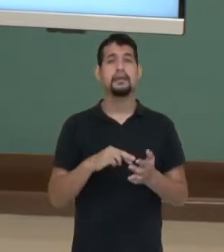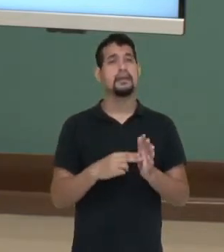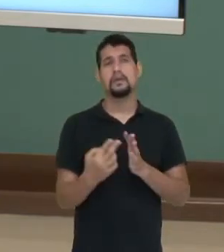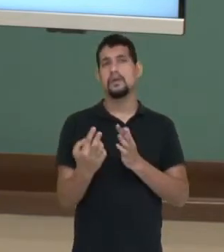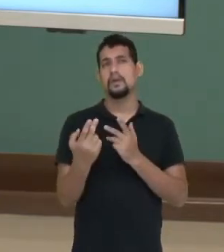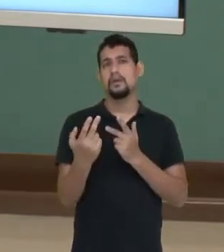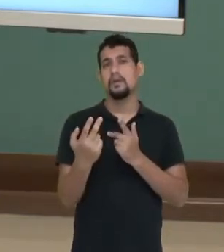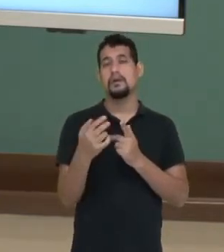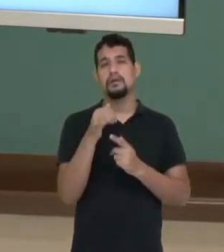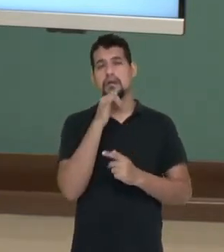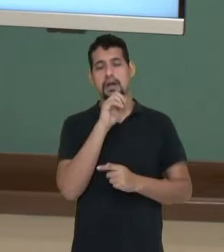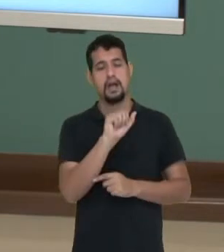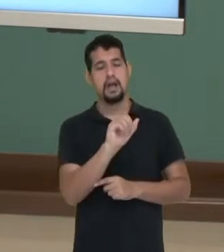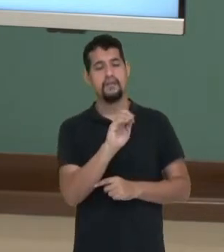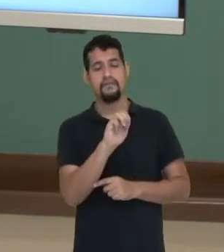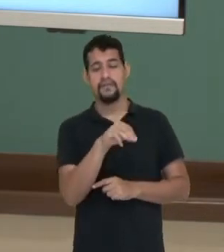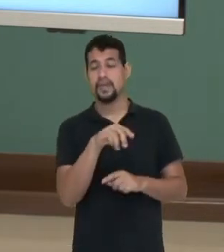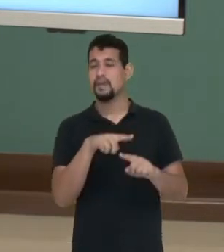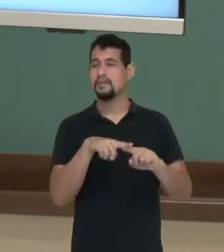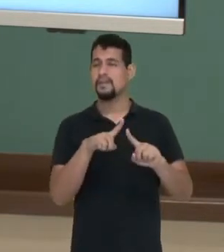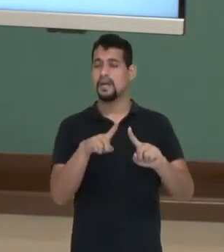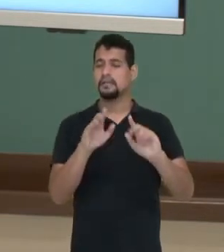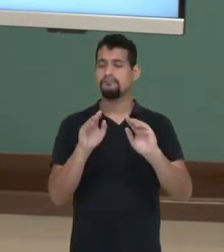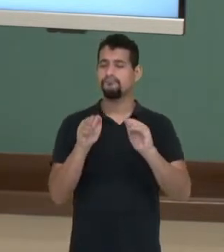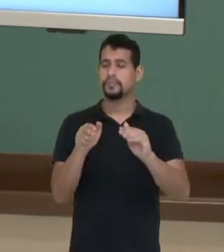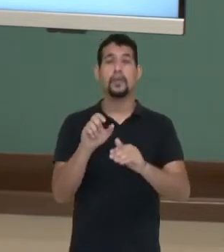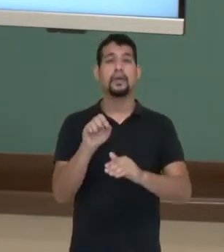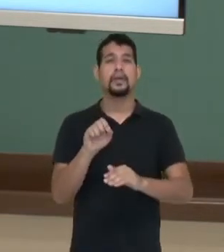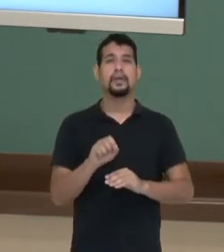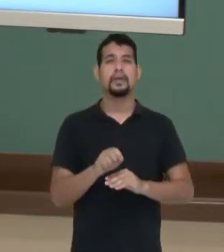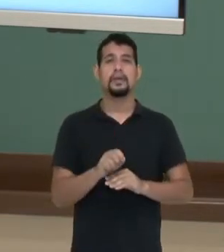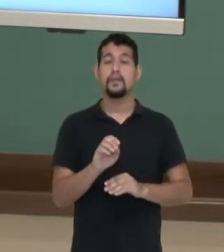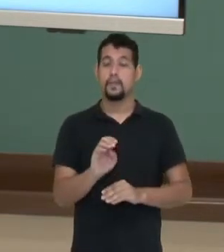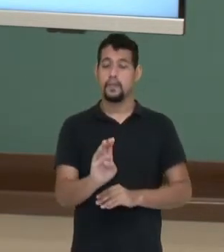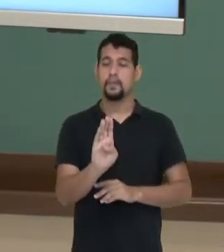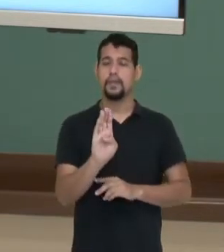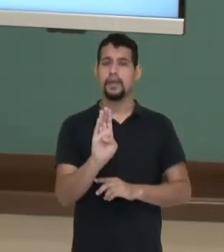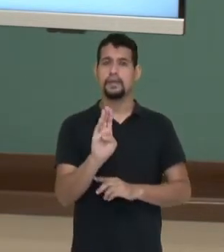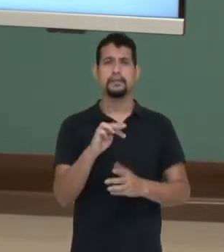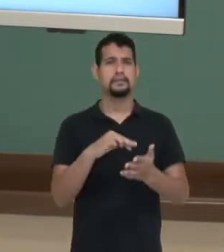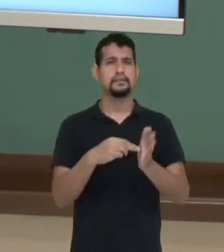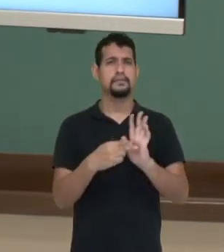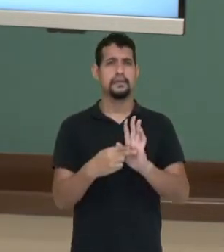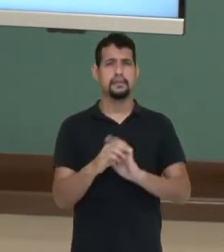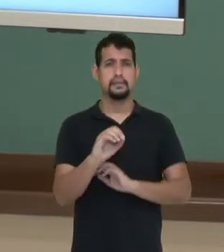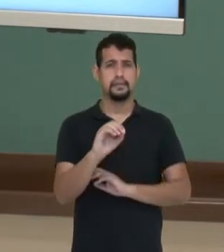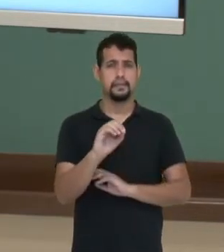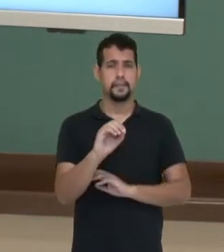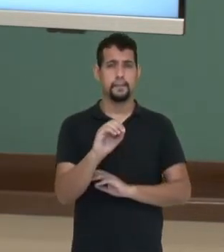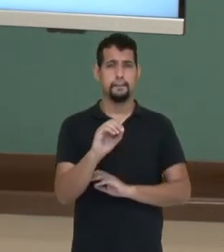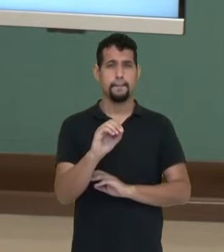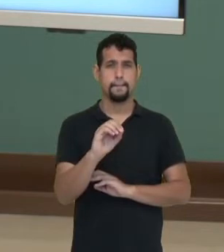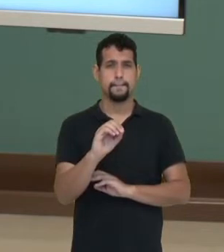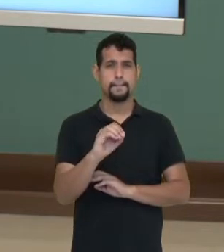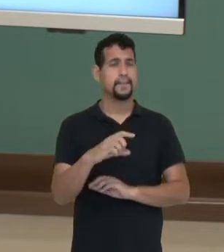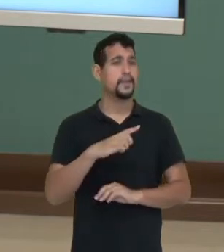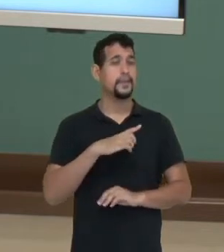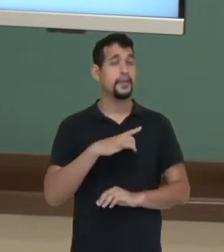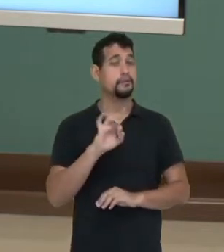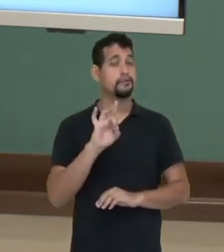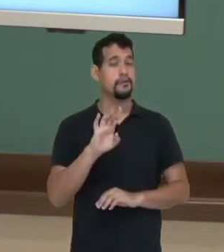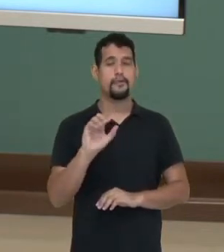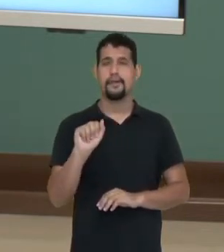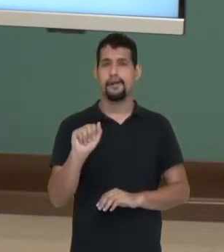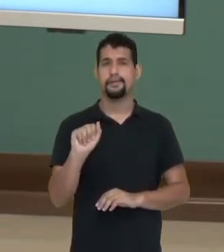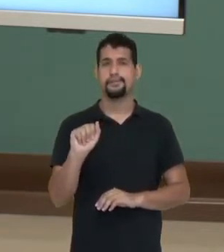à função afim, só que é específico para quando o b vale zero. Eu só tenho o a